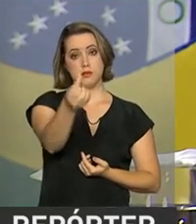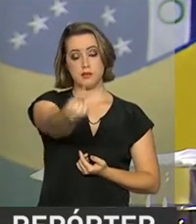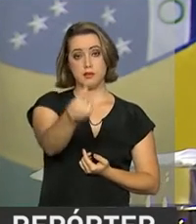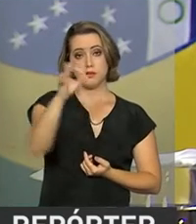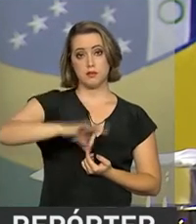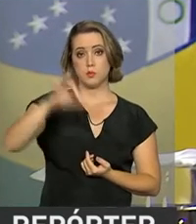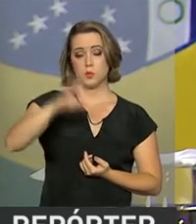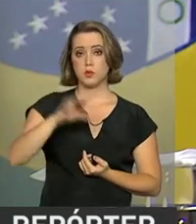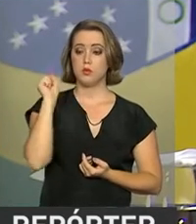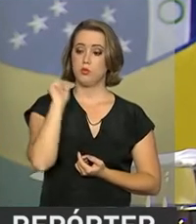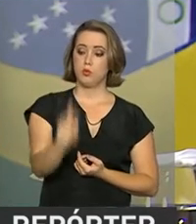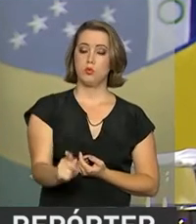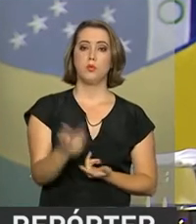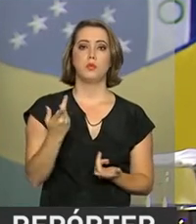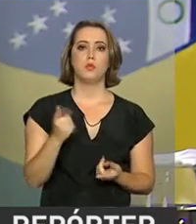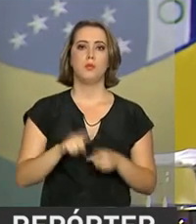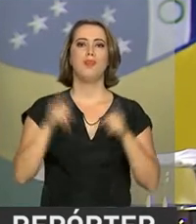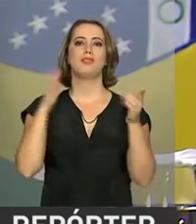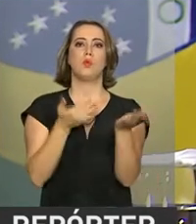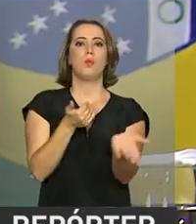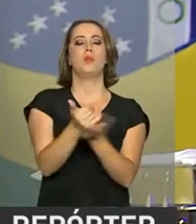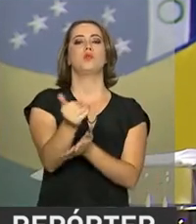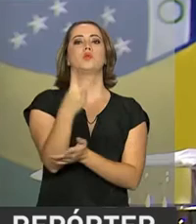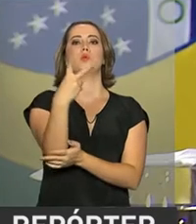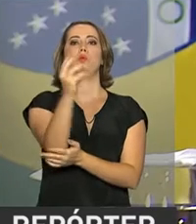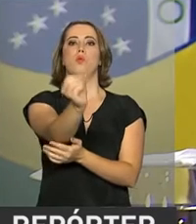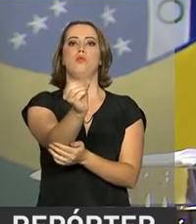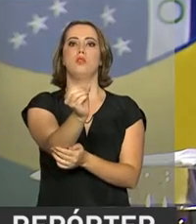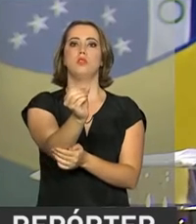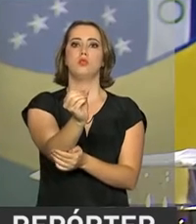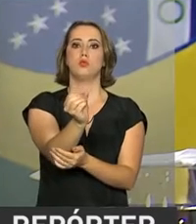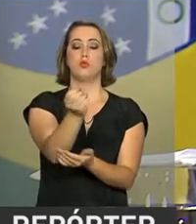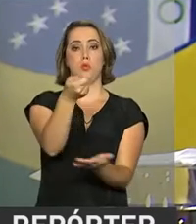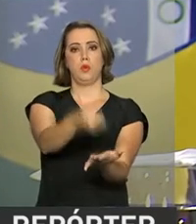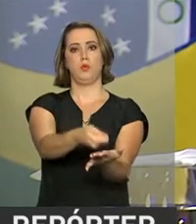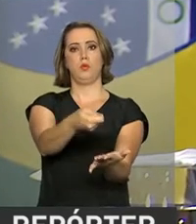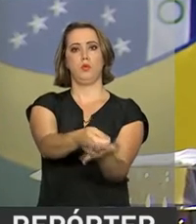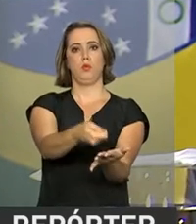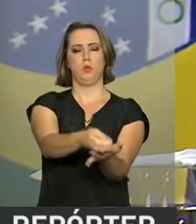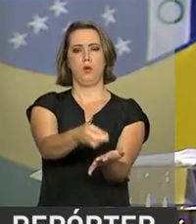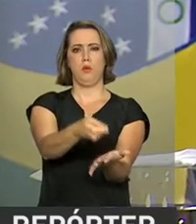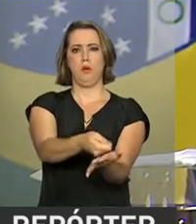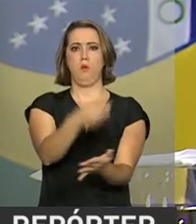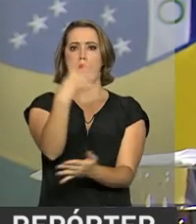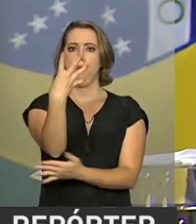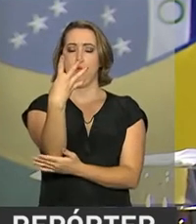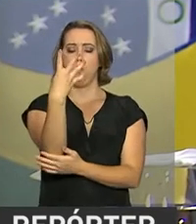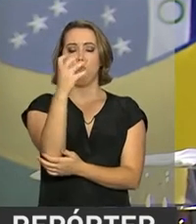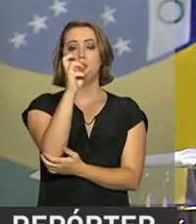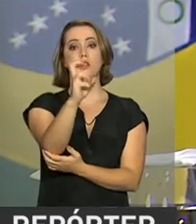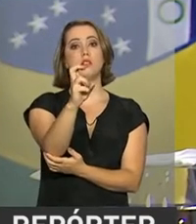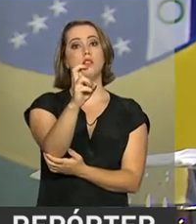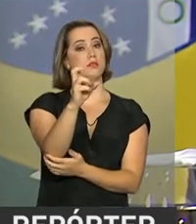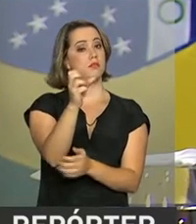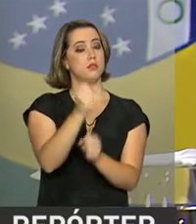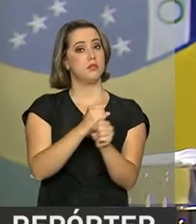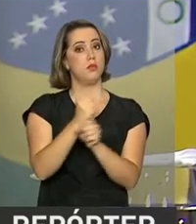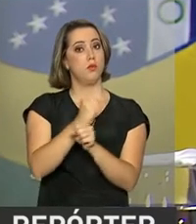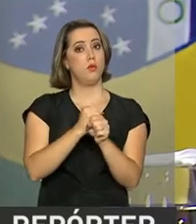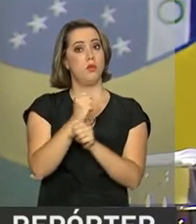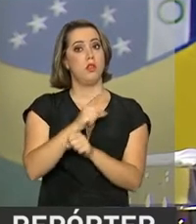tem 20 anos durante 45 anos você tem na verdade